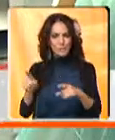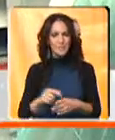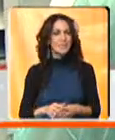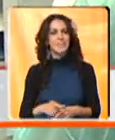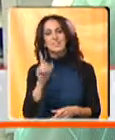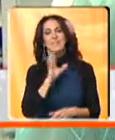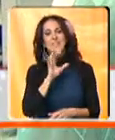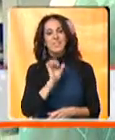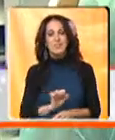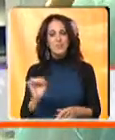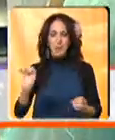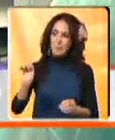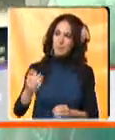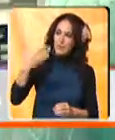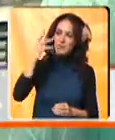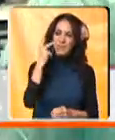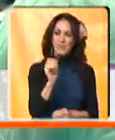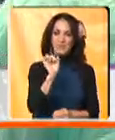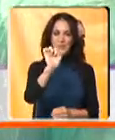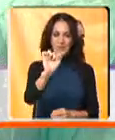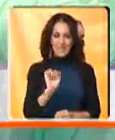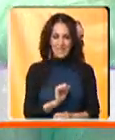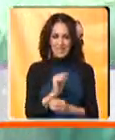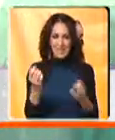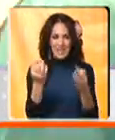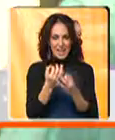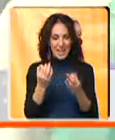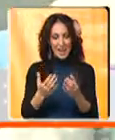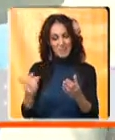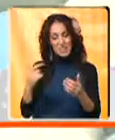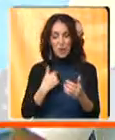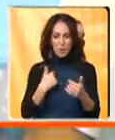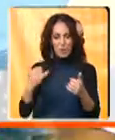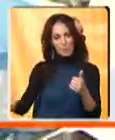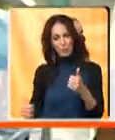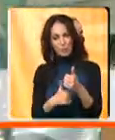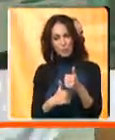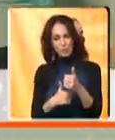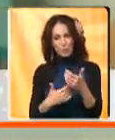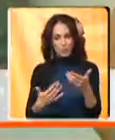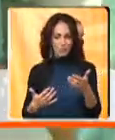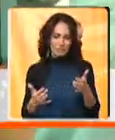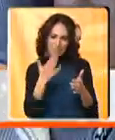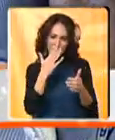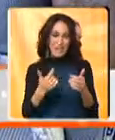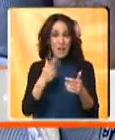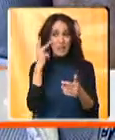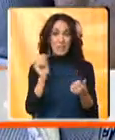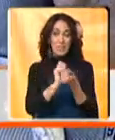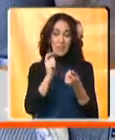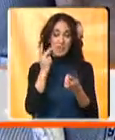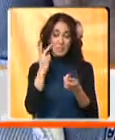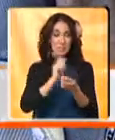A filha Maria tornou-se prioridade na sua vida, deixando-se ficar para segundo plano. A minha vida mudou muito. Tem sido